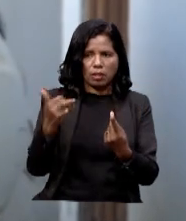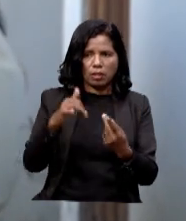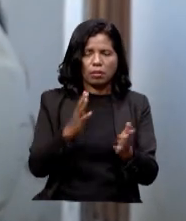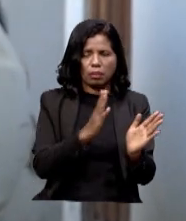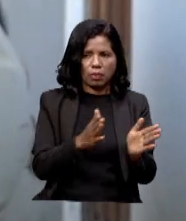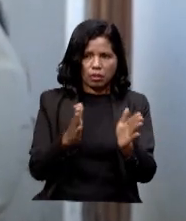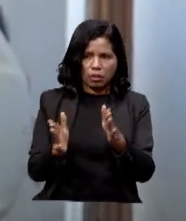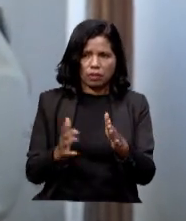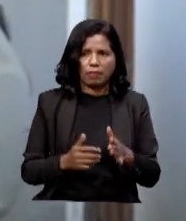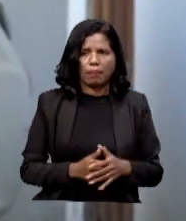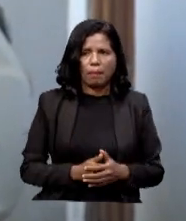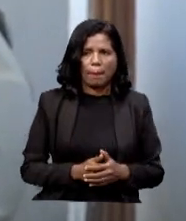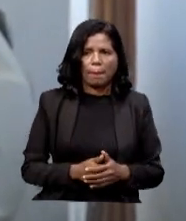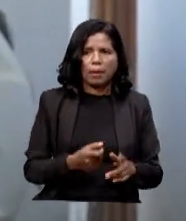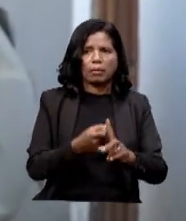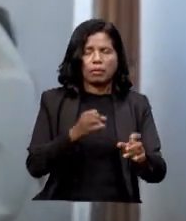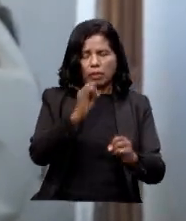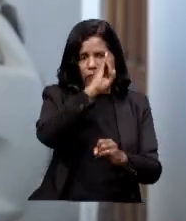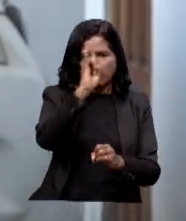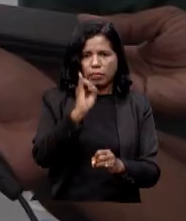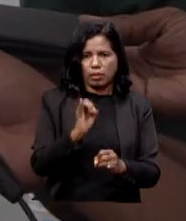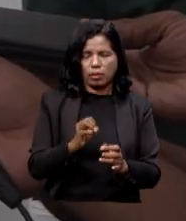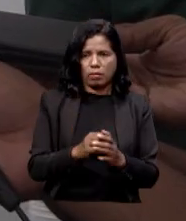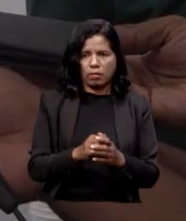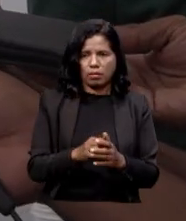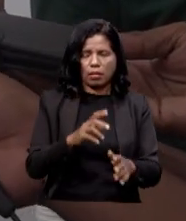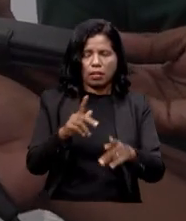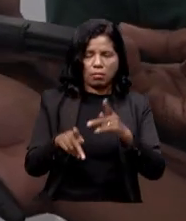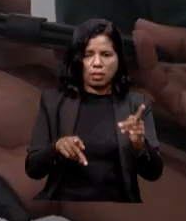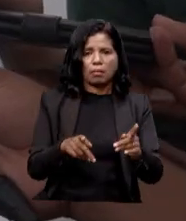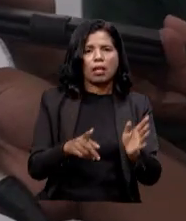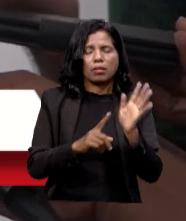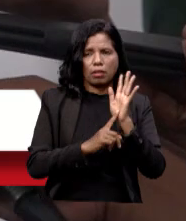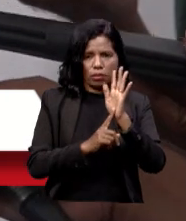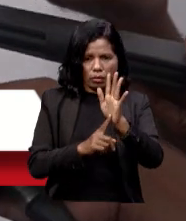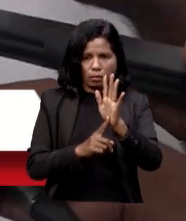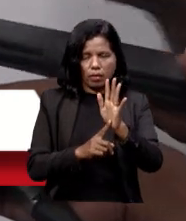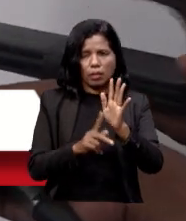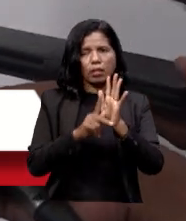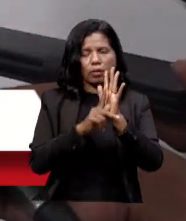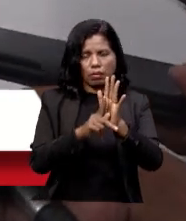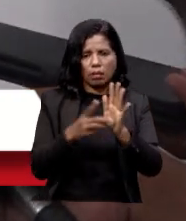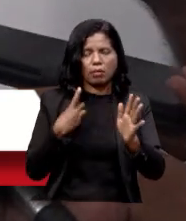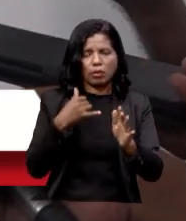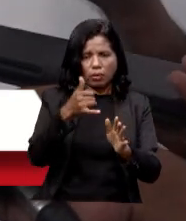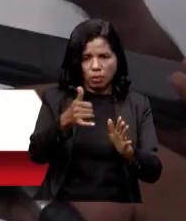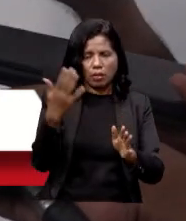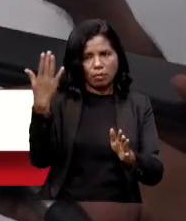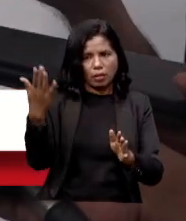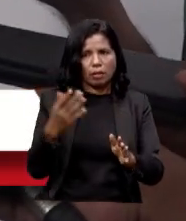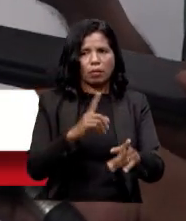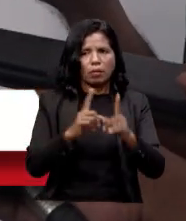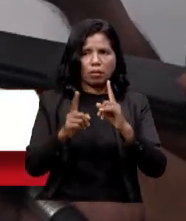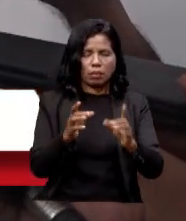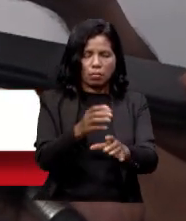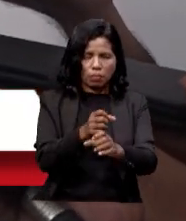processa. Os informação não é bem maca itu nesse dia não é malu queixa ita tohin apa alain ita kolia provas ita